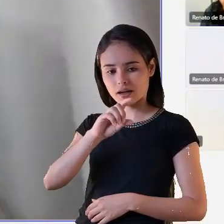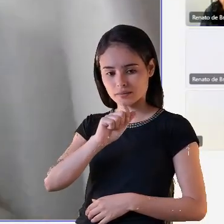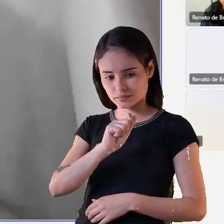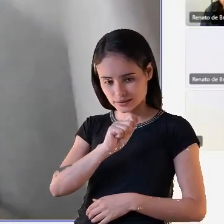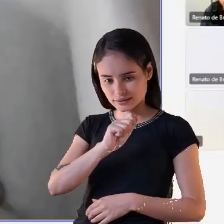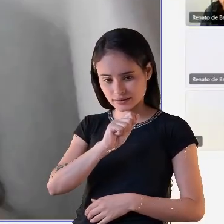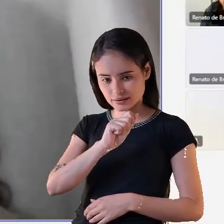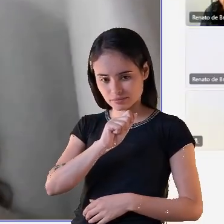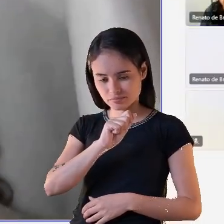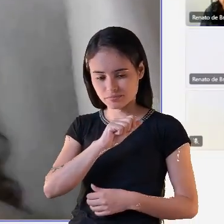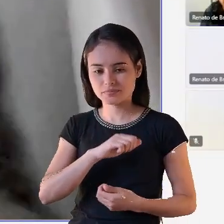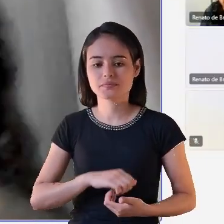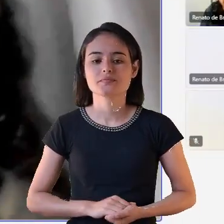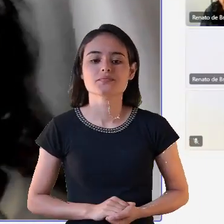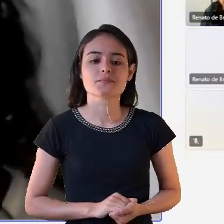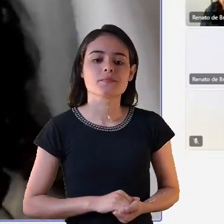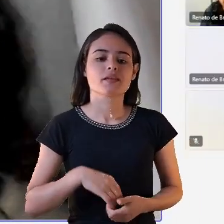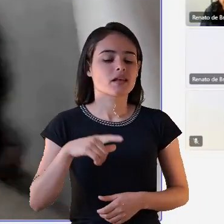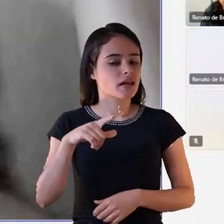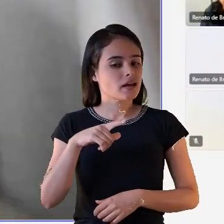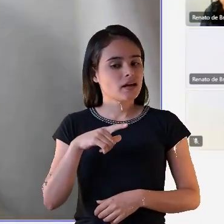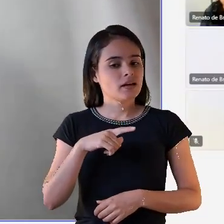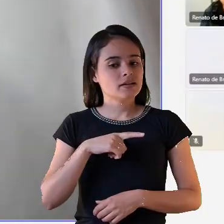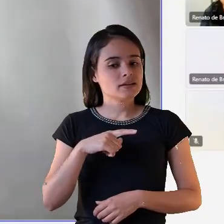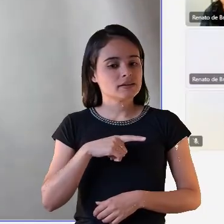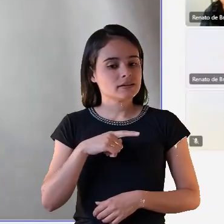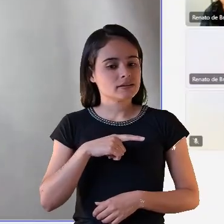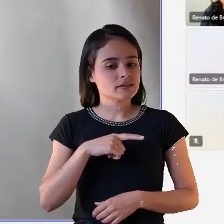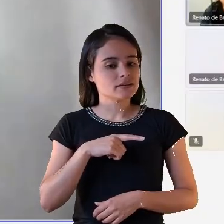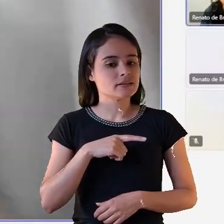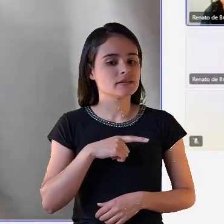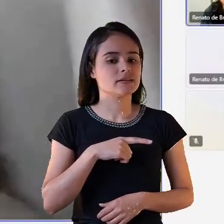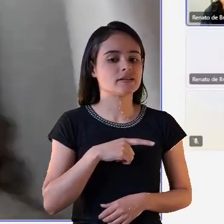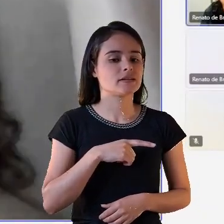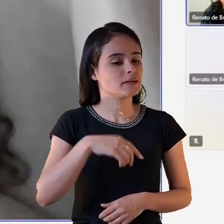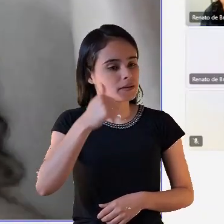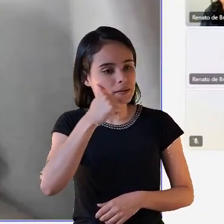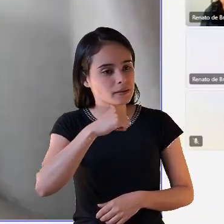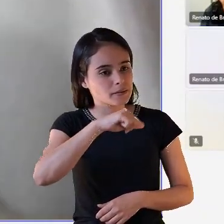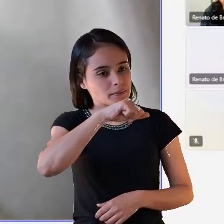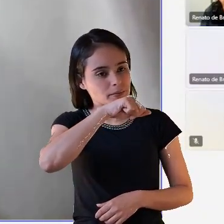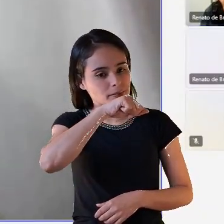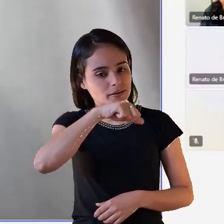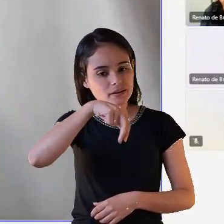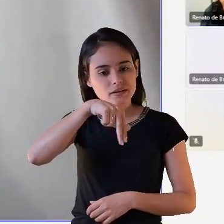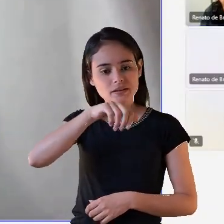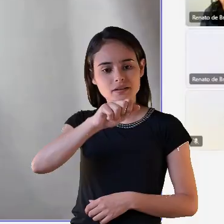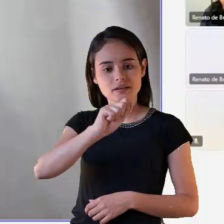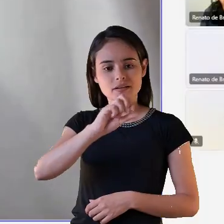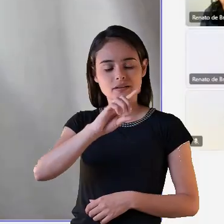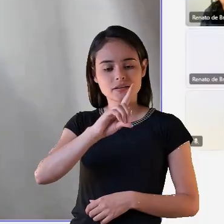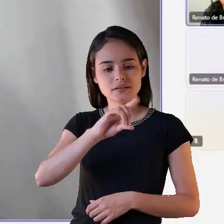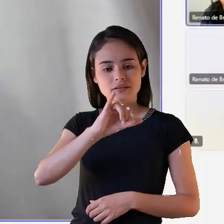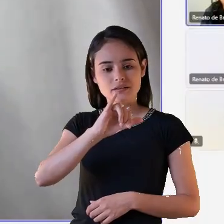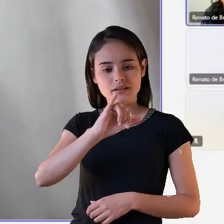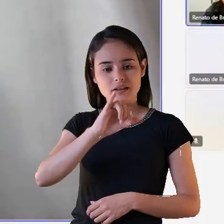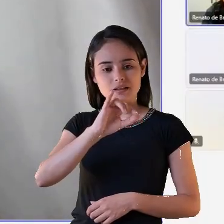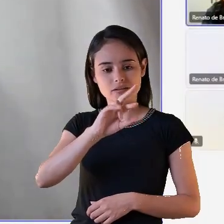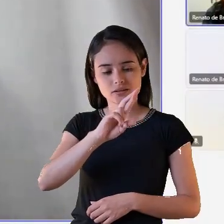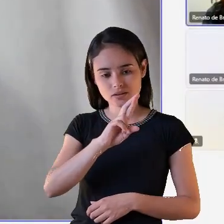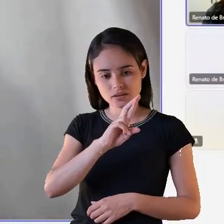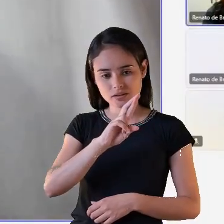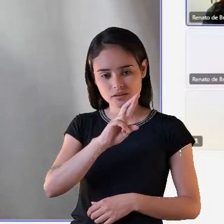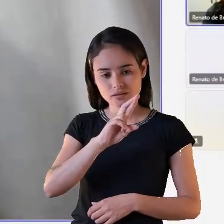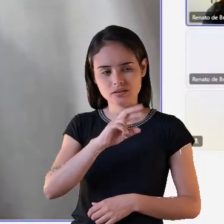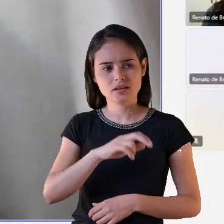bisneta da Dona Antônia, a neta da Dona Áurea e a filha da Dona Nadir. Eu sou professora aqui